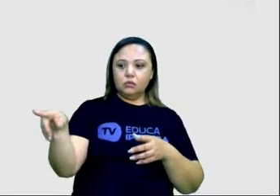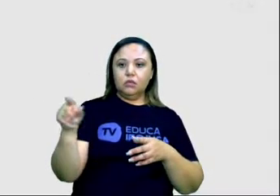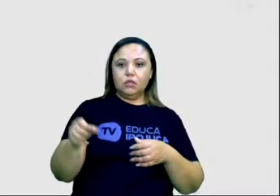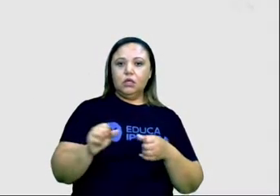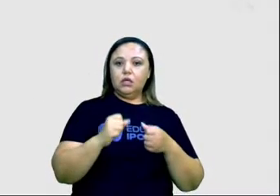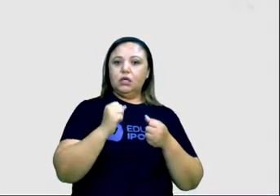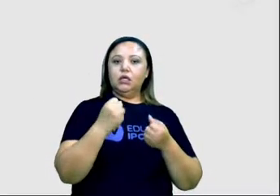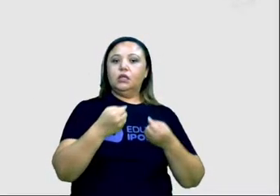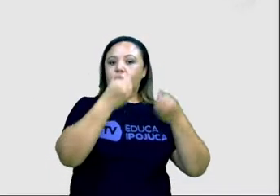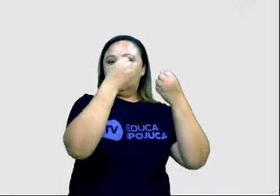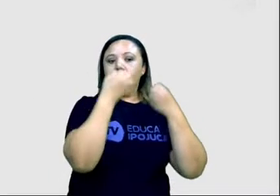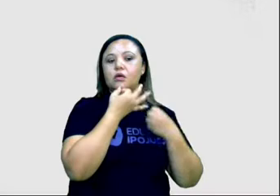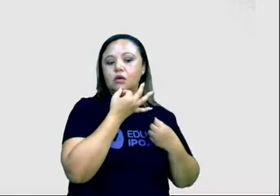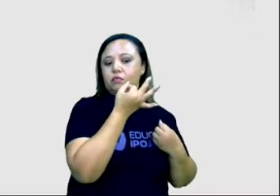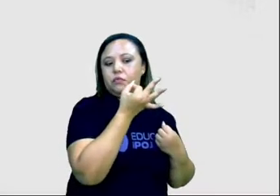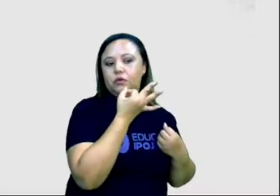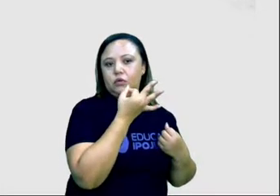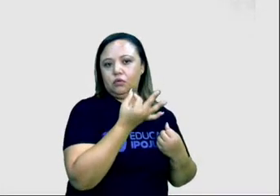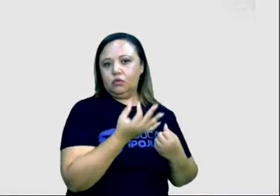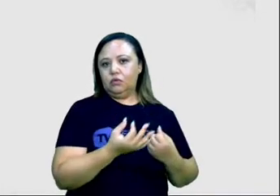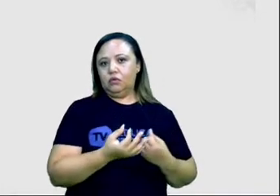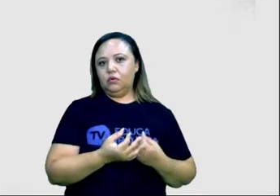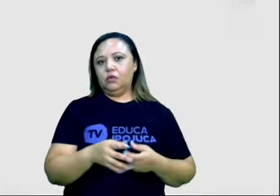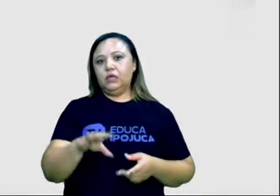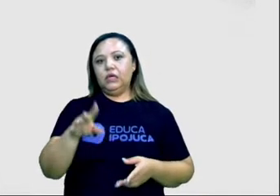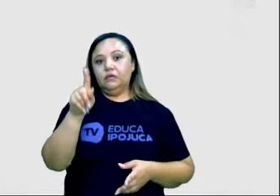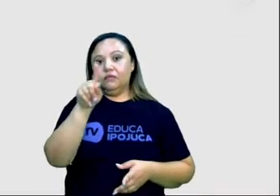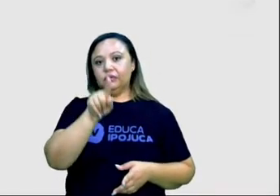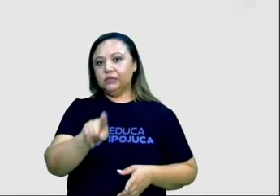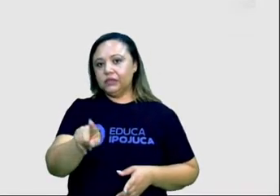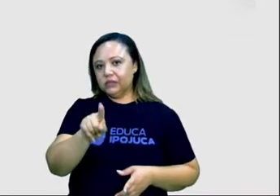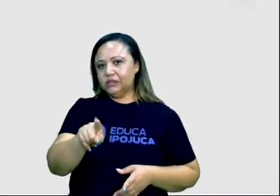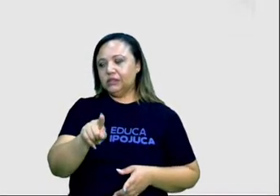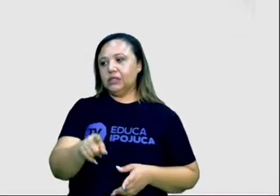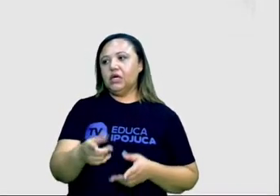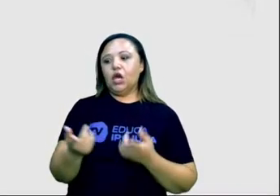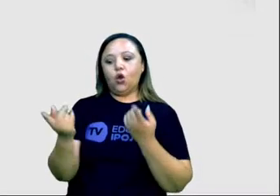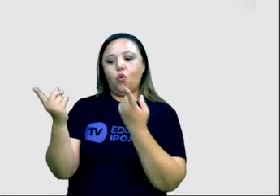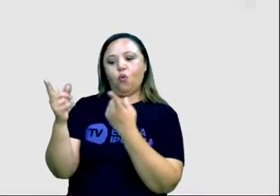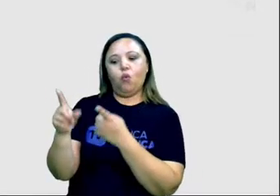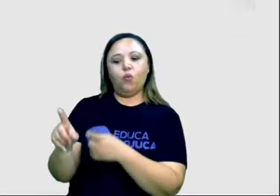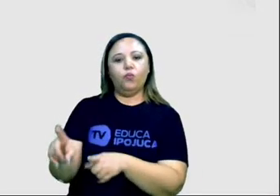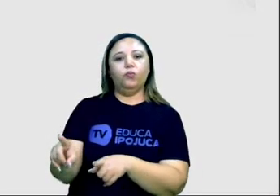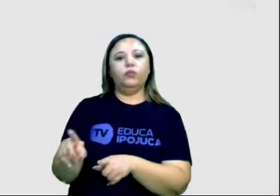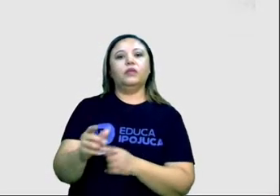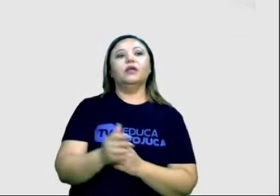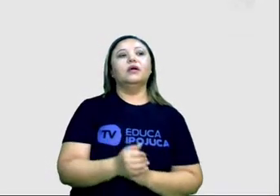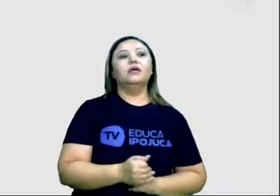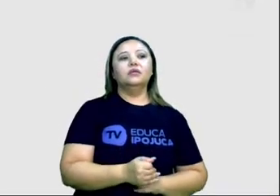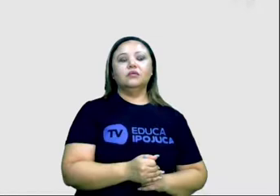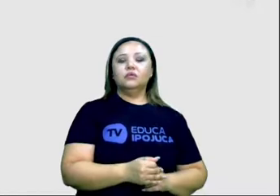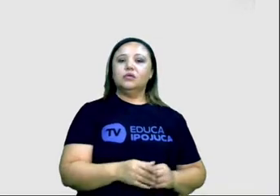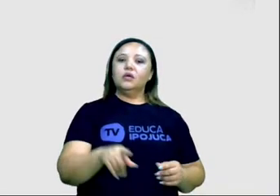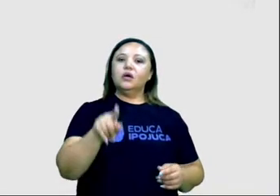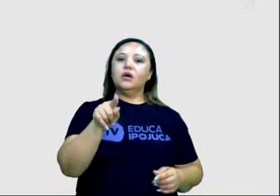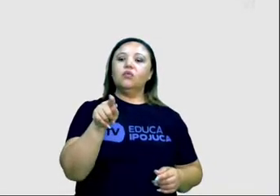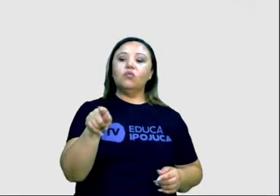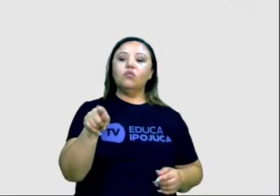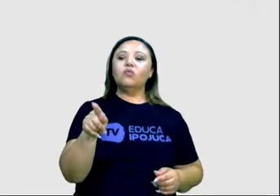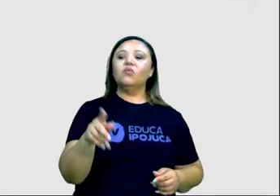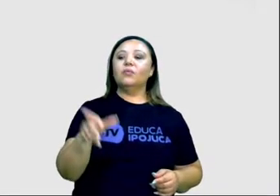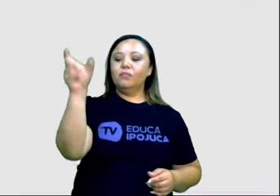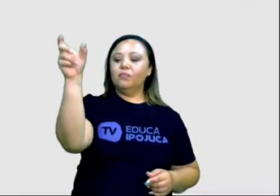característica que é do autor, e não do fato, e não do argumento que ele apresentou para defender a sua